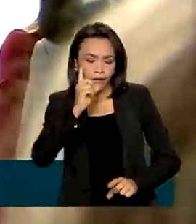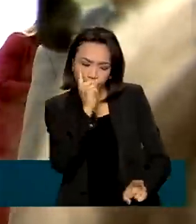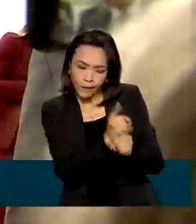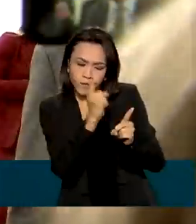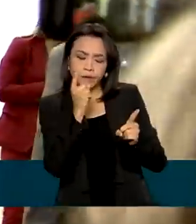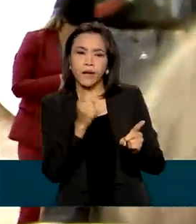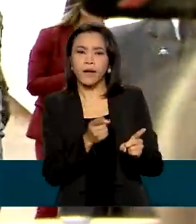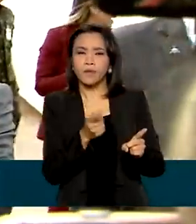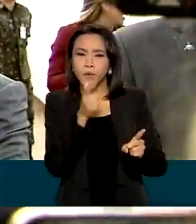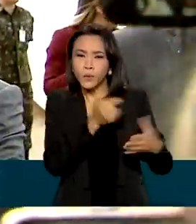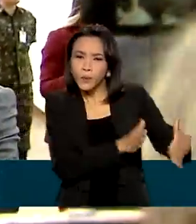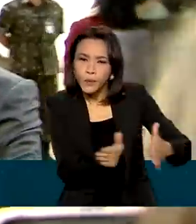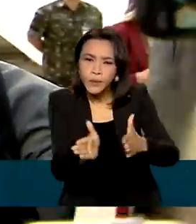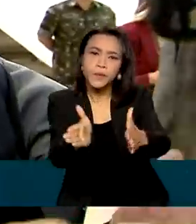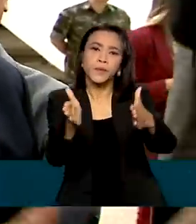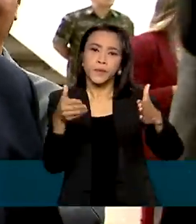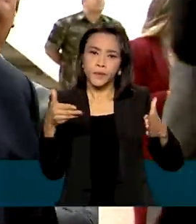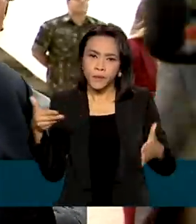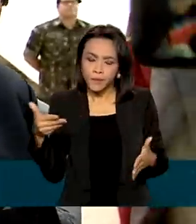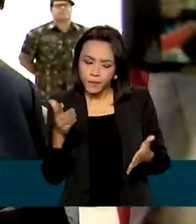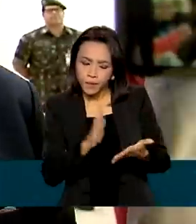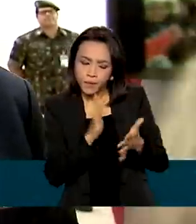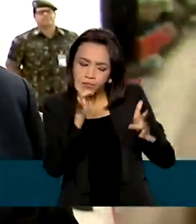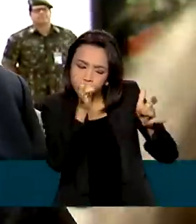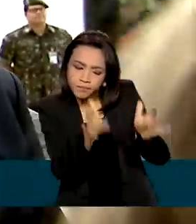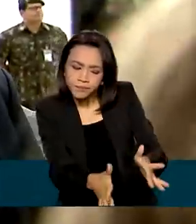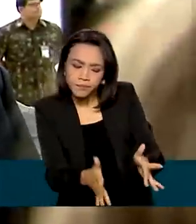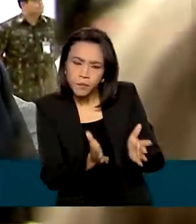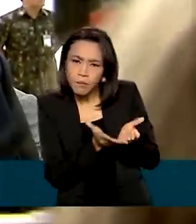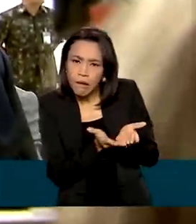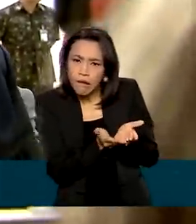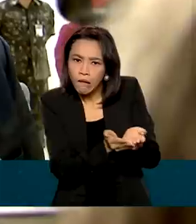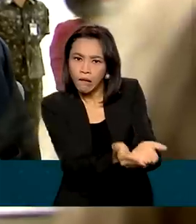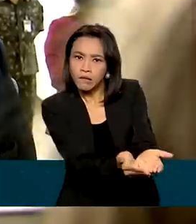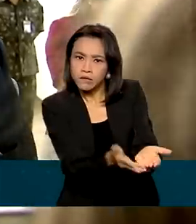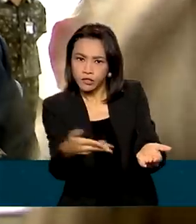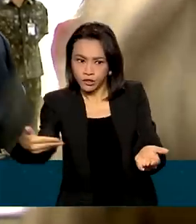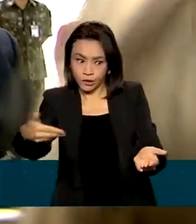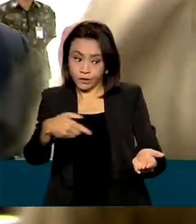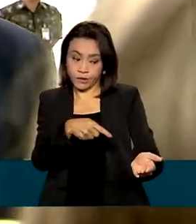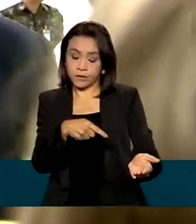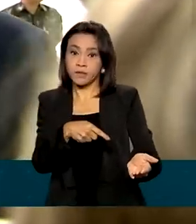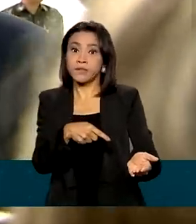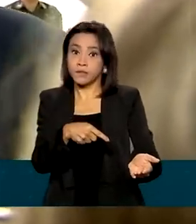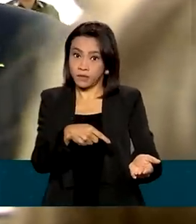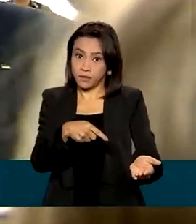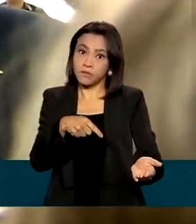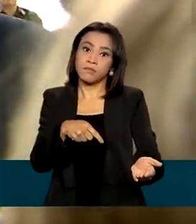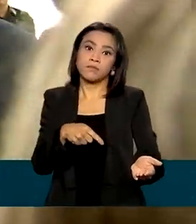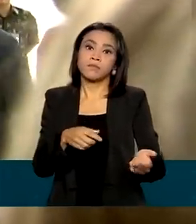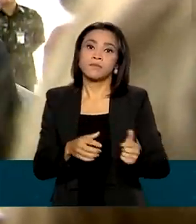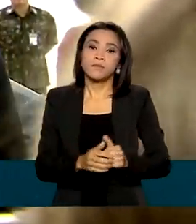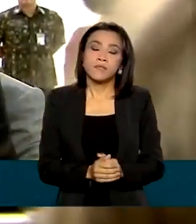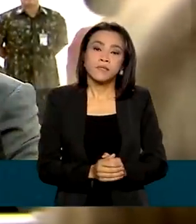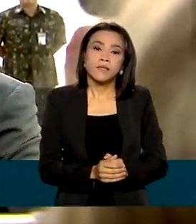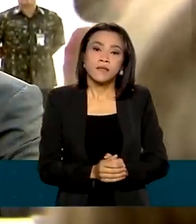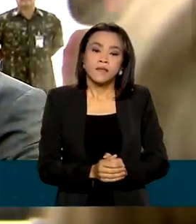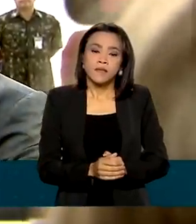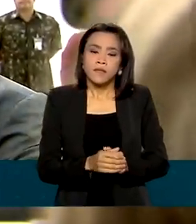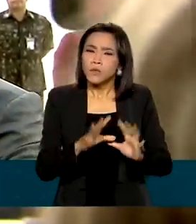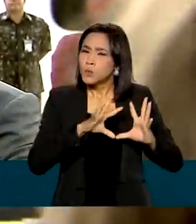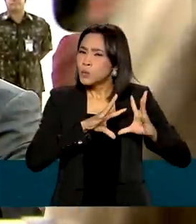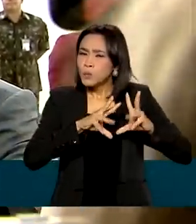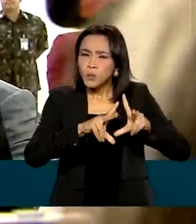rio, locais escavados, uma entrada de uma lancha que seria numa mata ciliar. Tudo